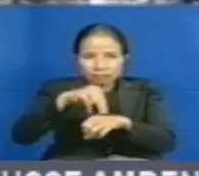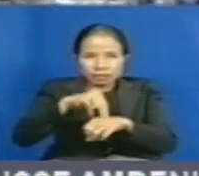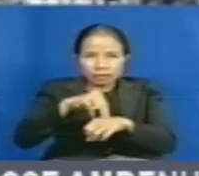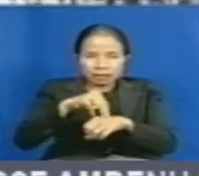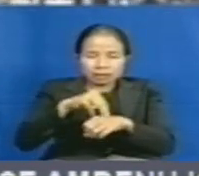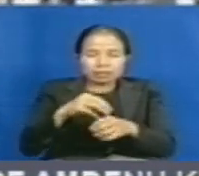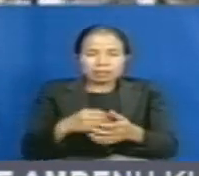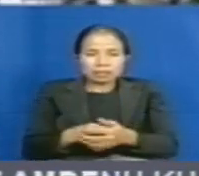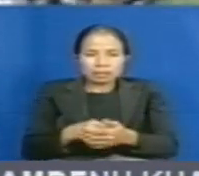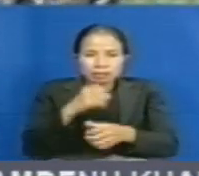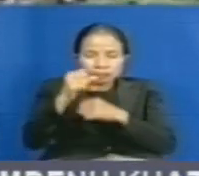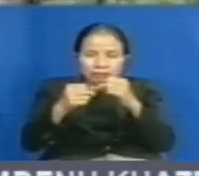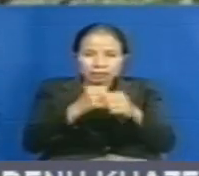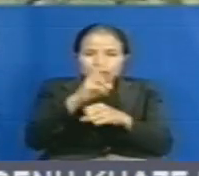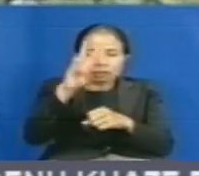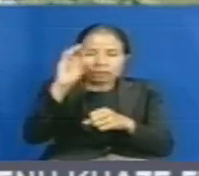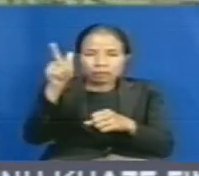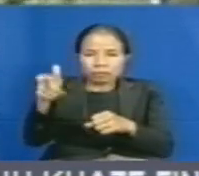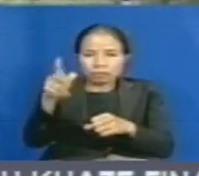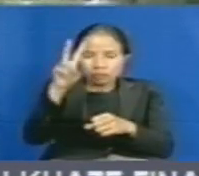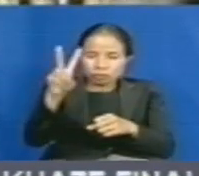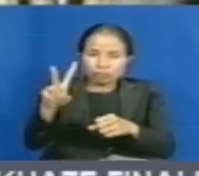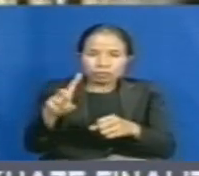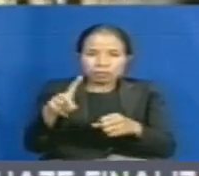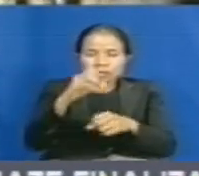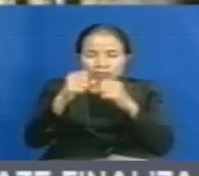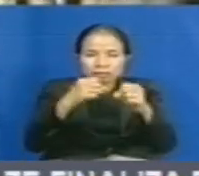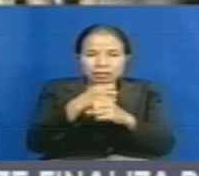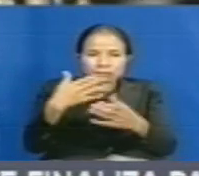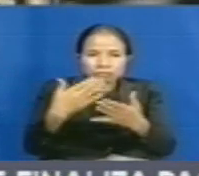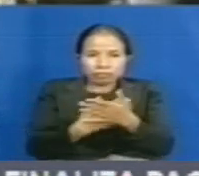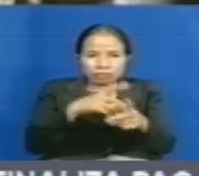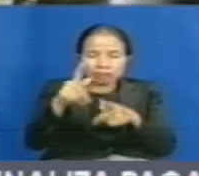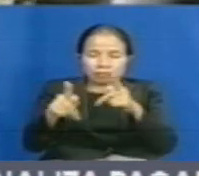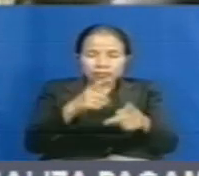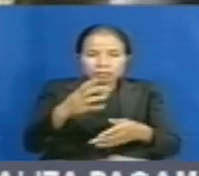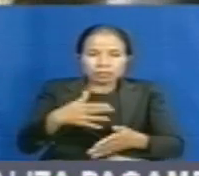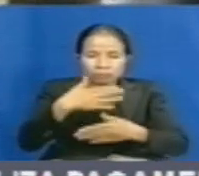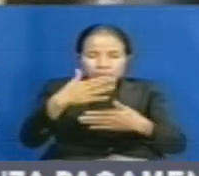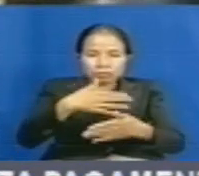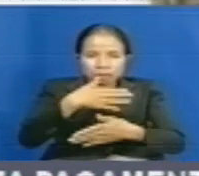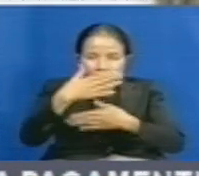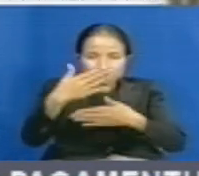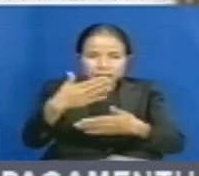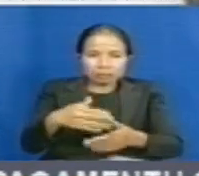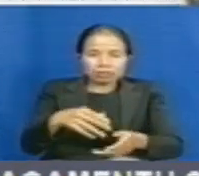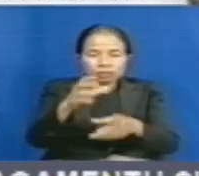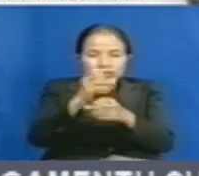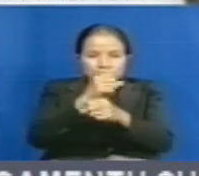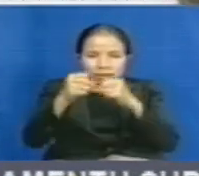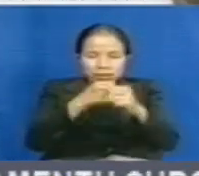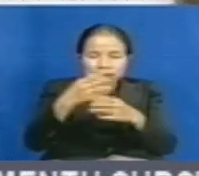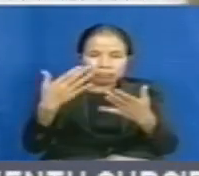despedida, tinantuan batinan fone, será nisira contente no hak solo, rodissimo